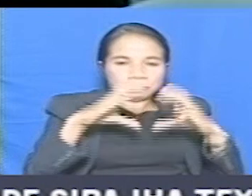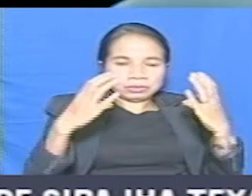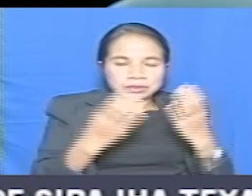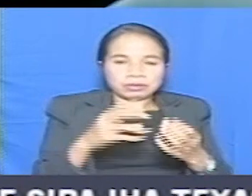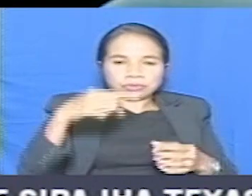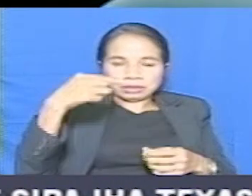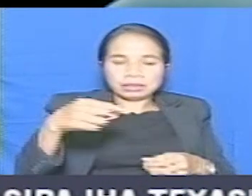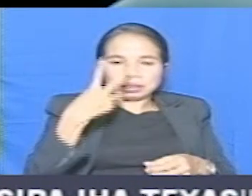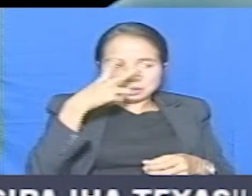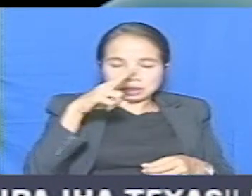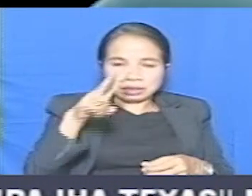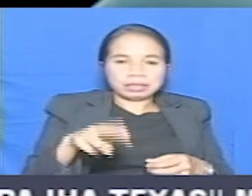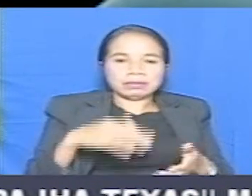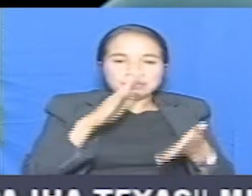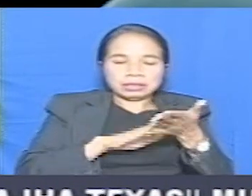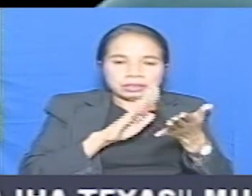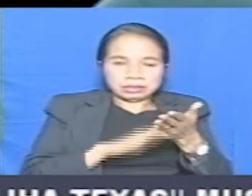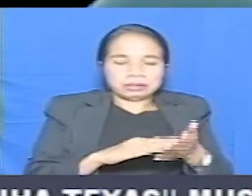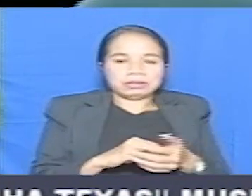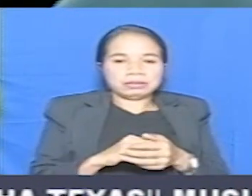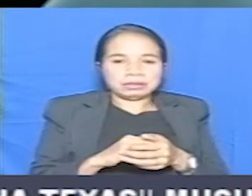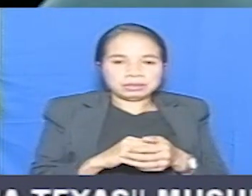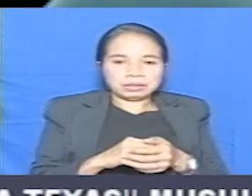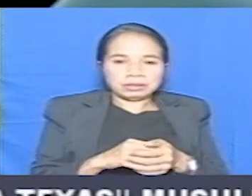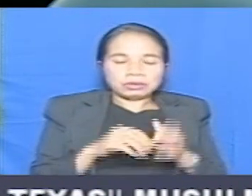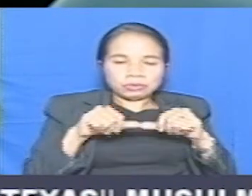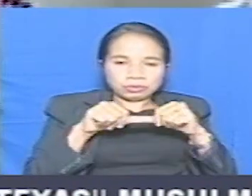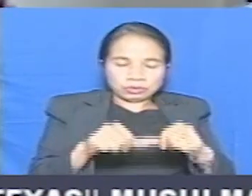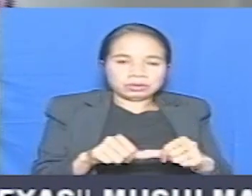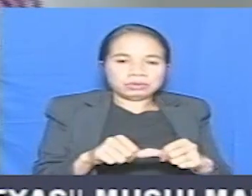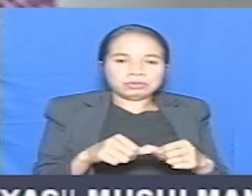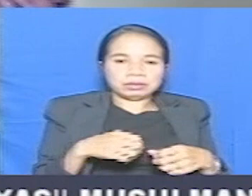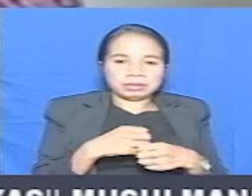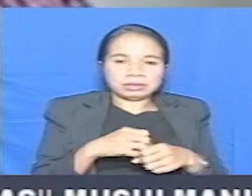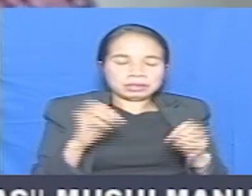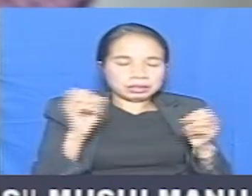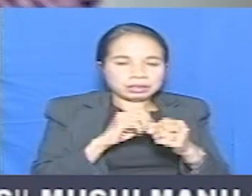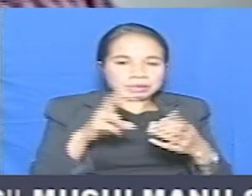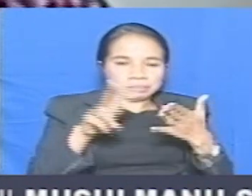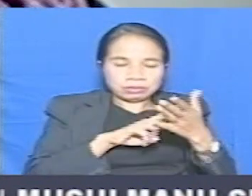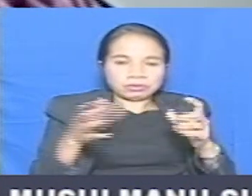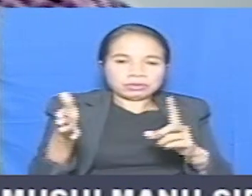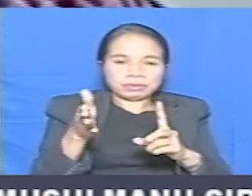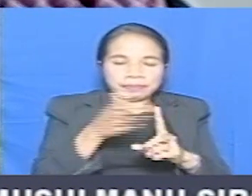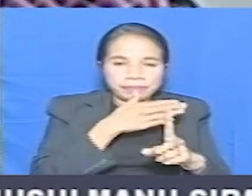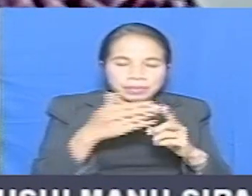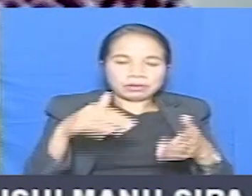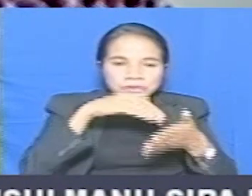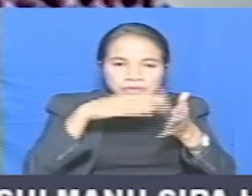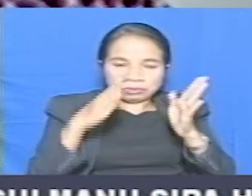se halo fiscalização ba escola hirak nebe, continua viola regra escola, rodibaku